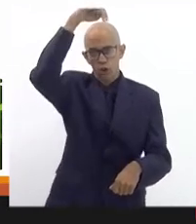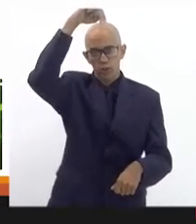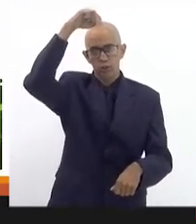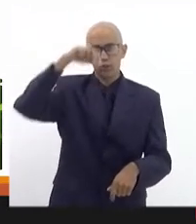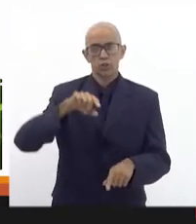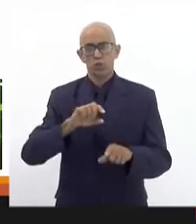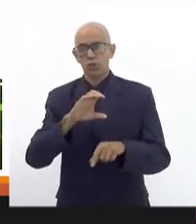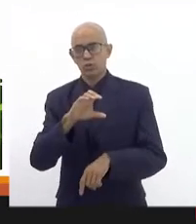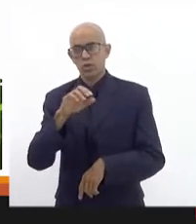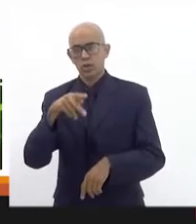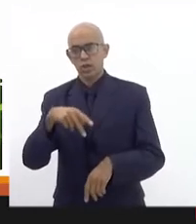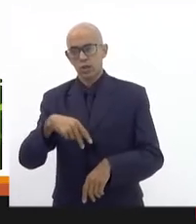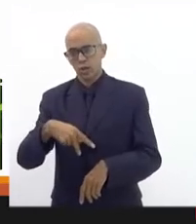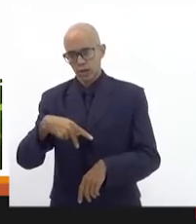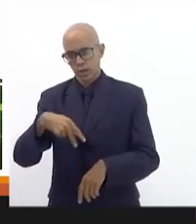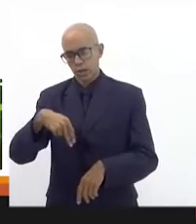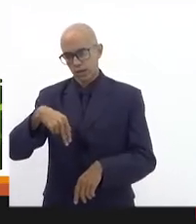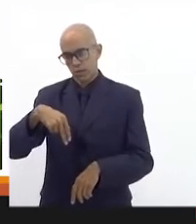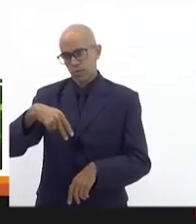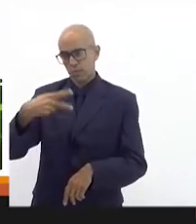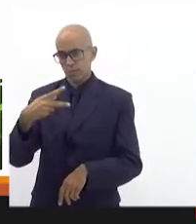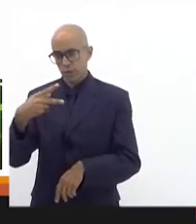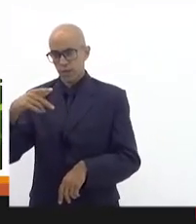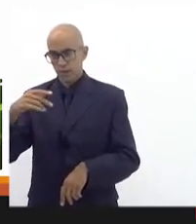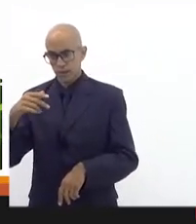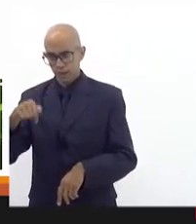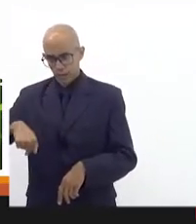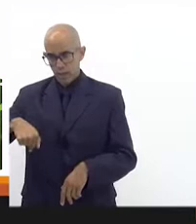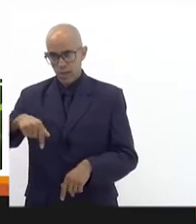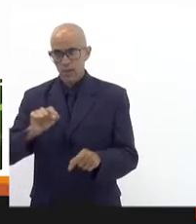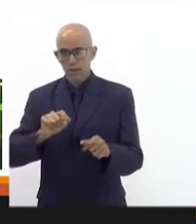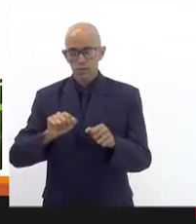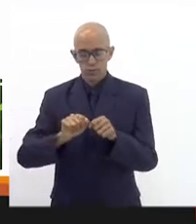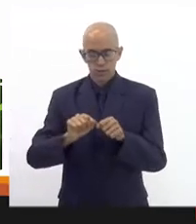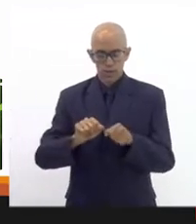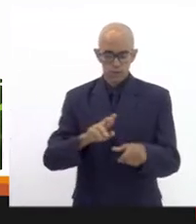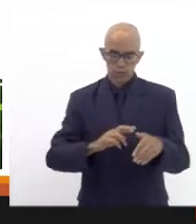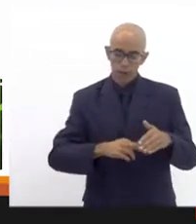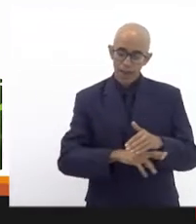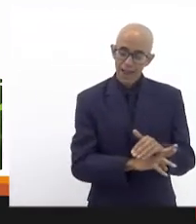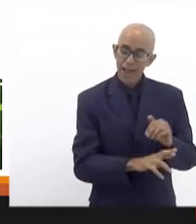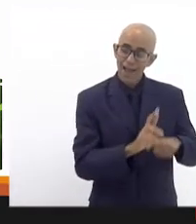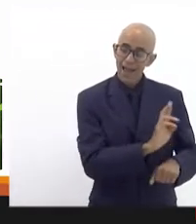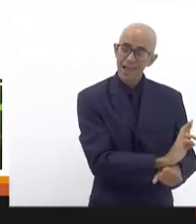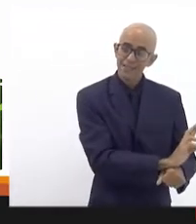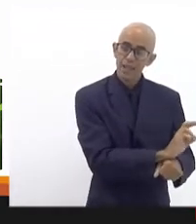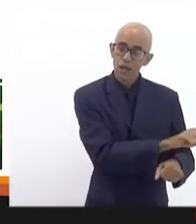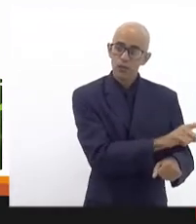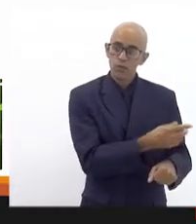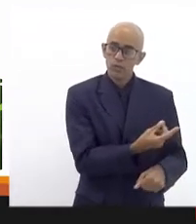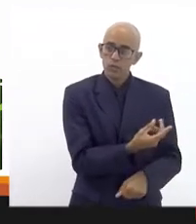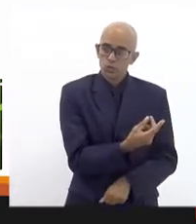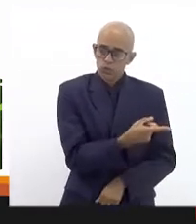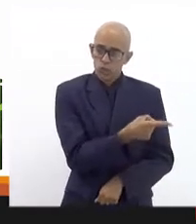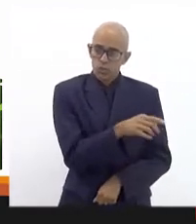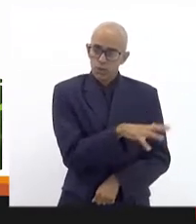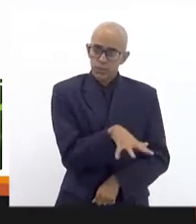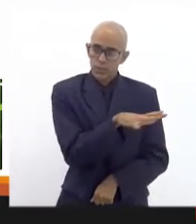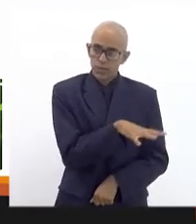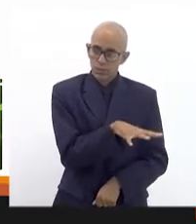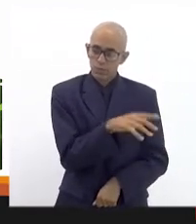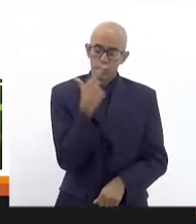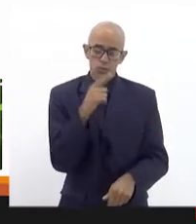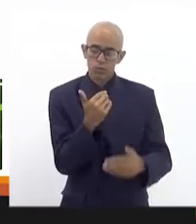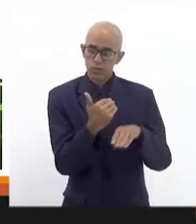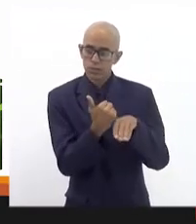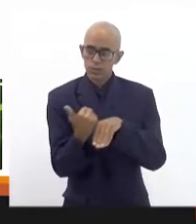e a CAPES fizessem reserva de recursos para para essas regiões, para que igualasse,